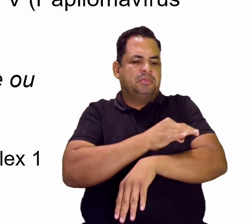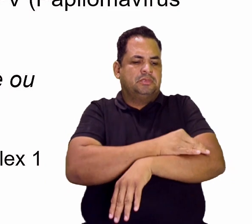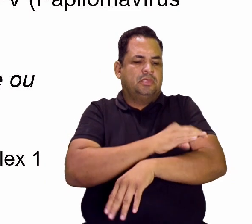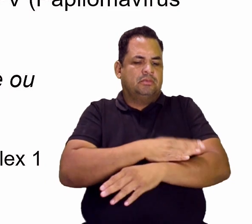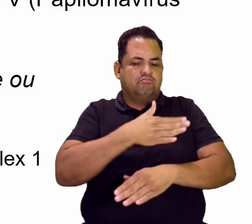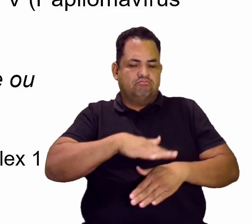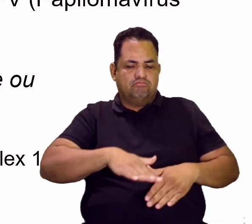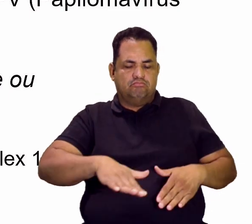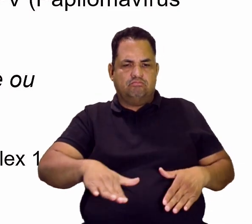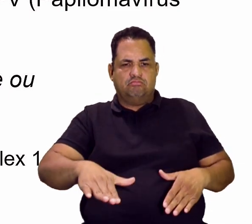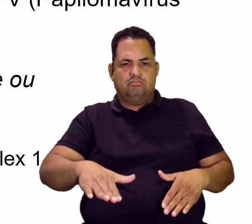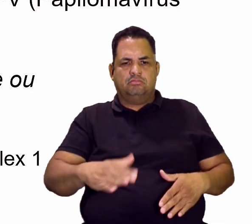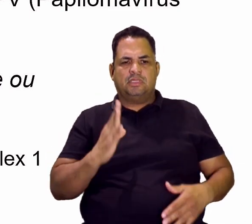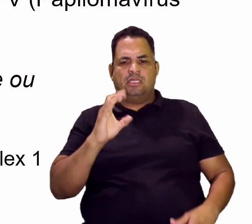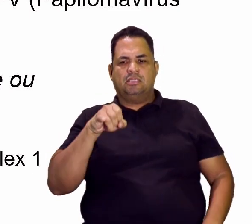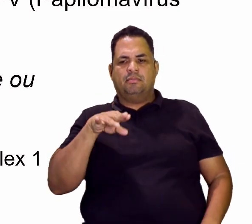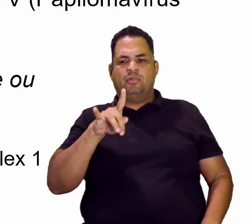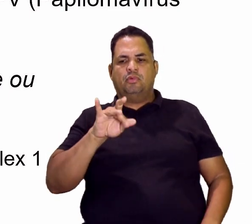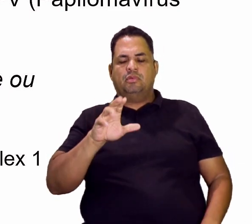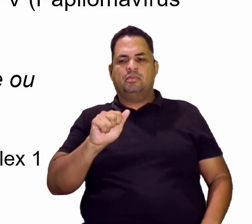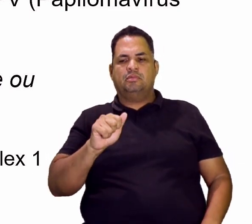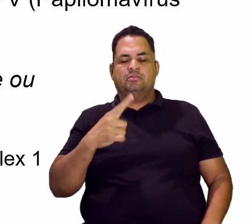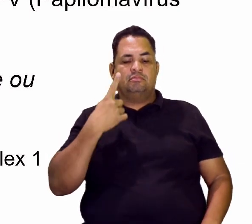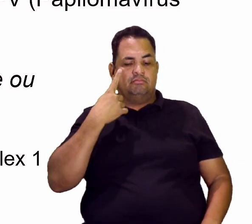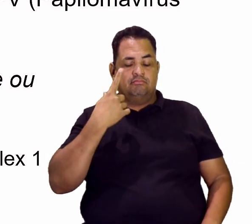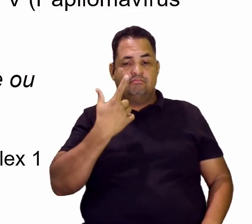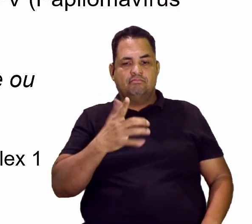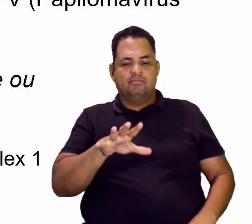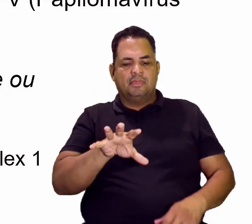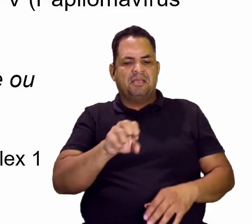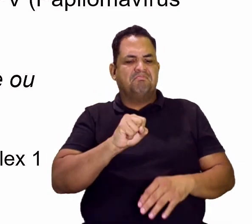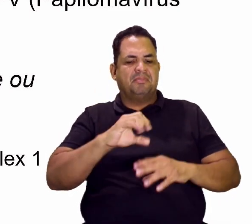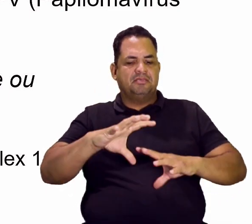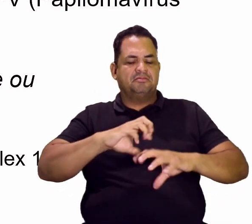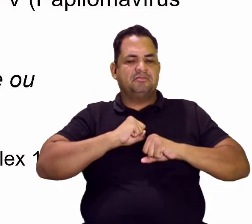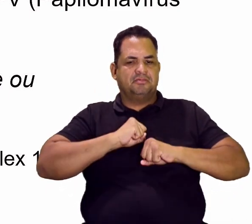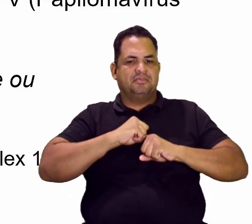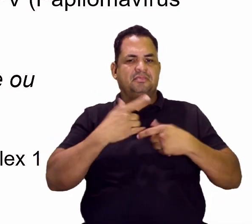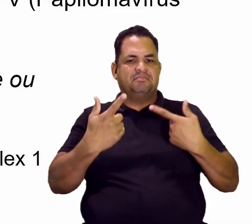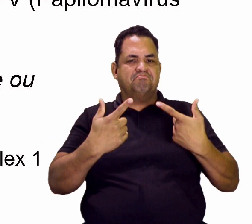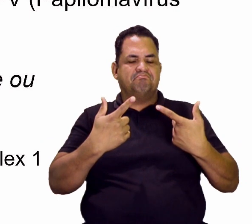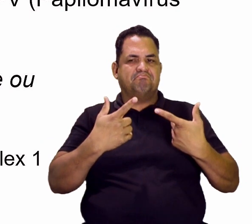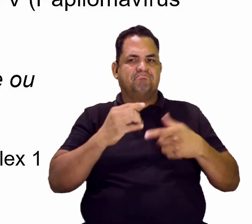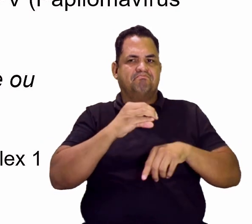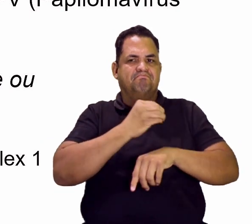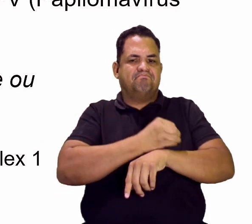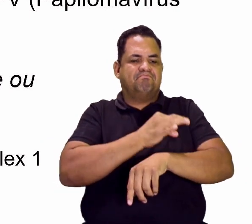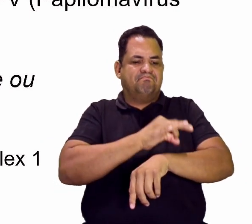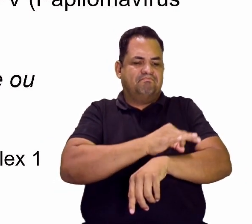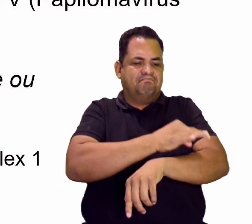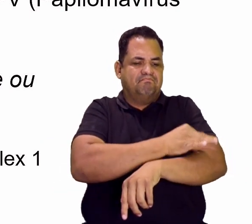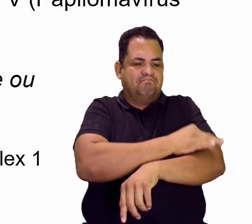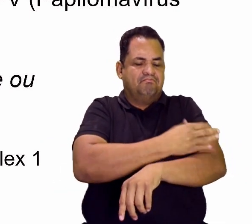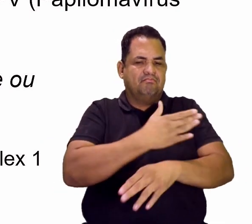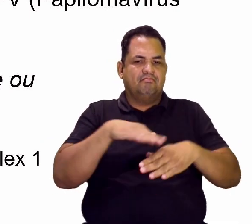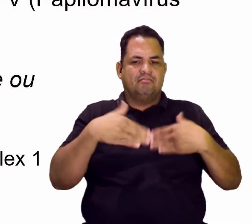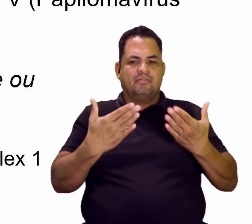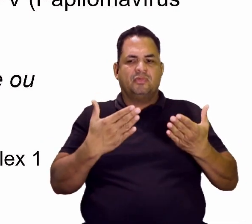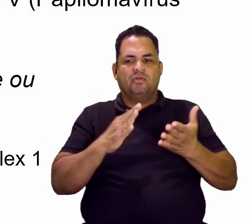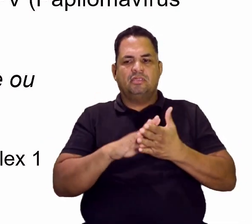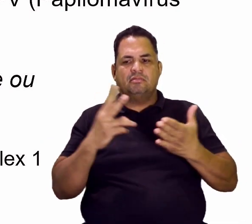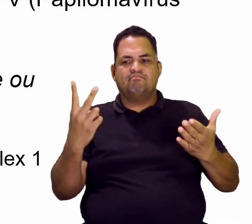né? Eu ficava doida para pegar catapora e na época que dava,